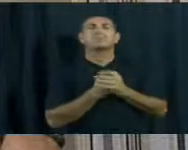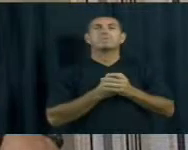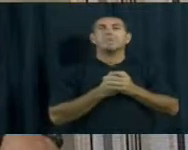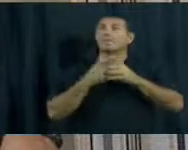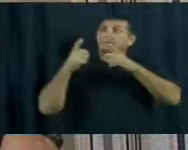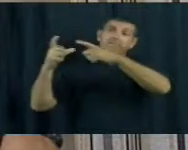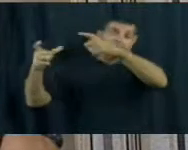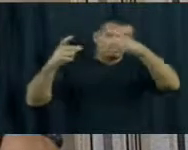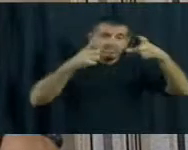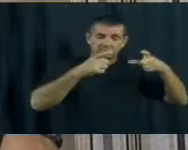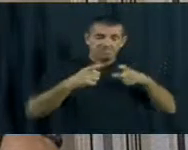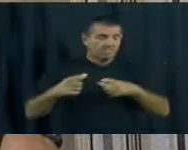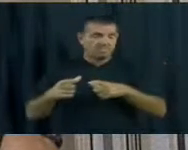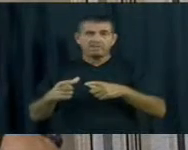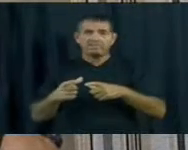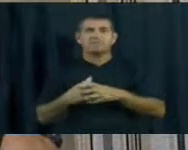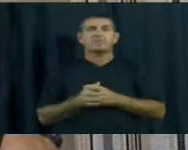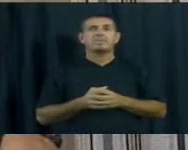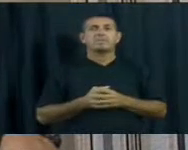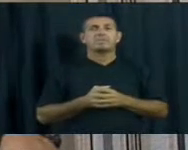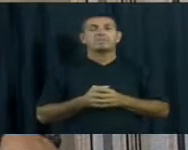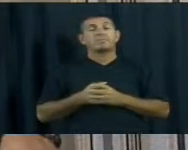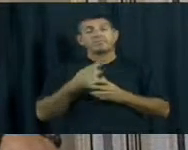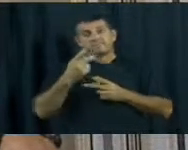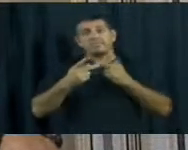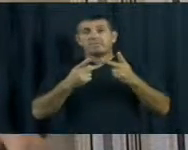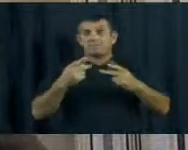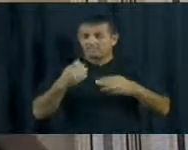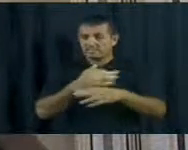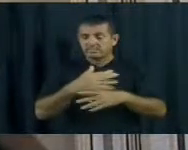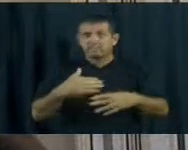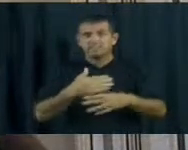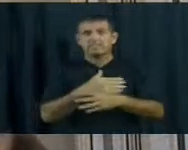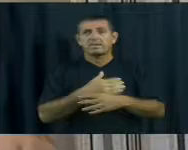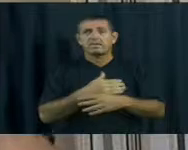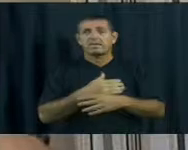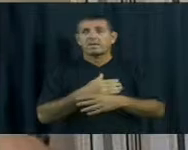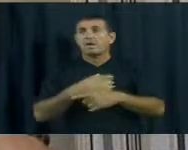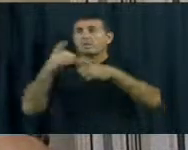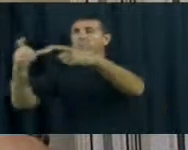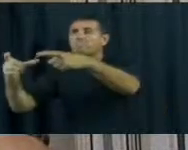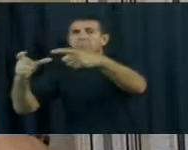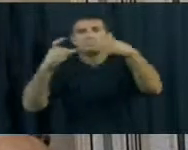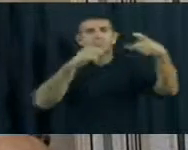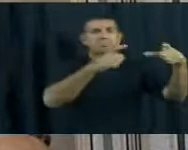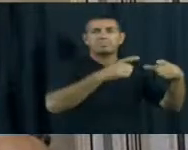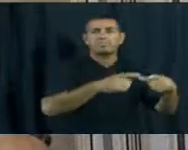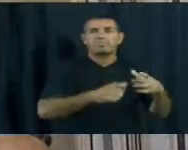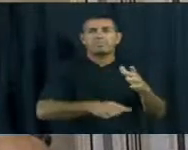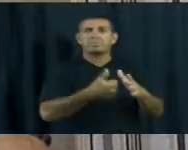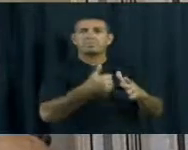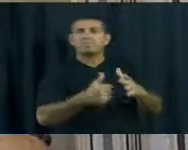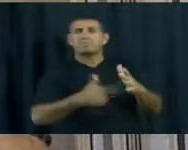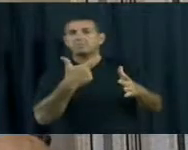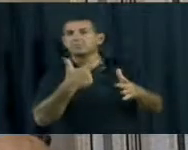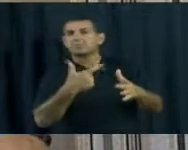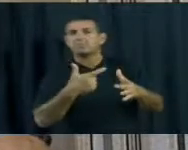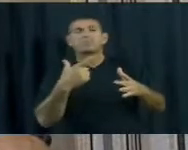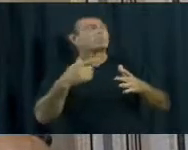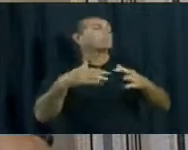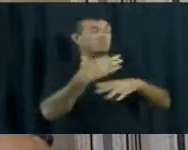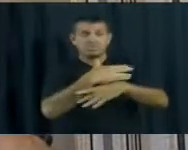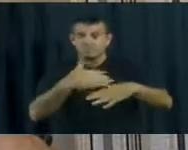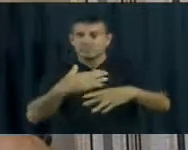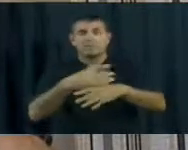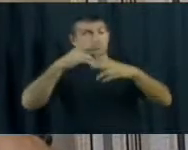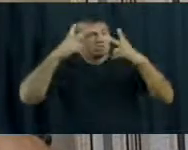Quando eu falo nosso município, eu quero deixar bem claro que as pessoas ficam fazendo uma distinção entre primeiro e segundo distrito, e eu falo para